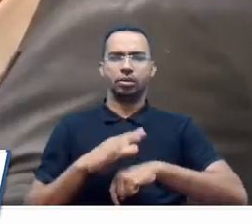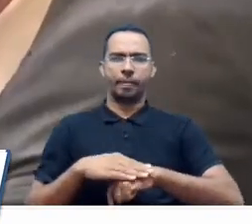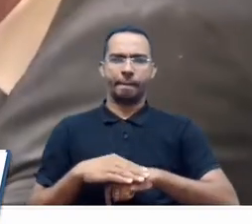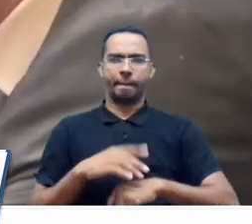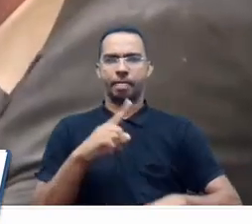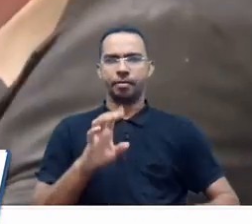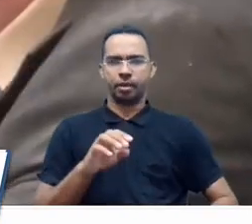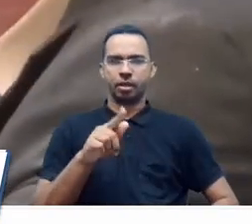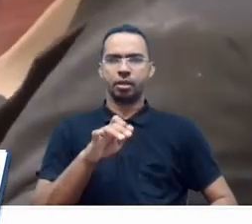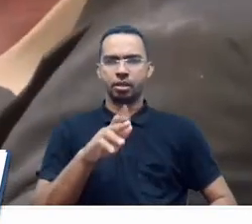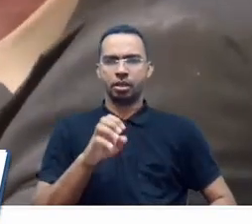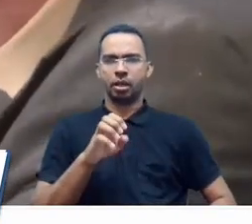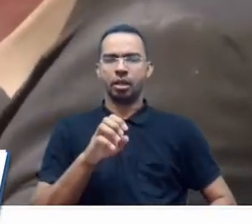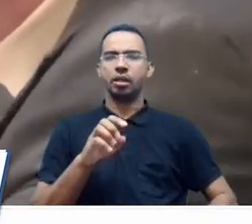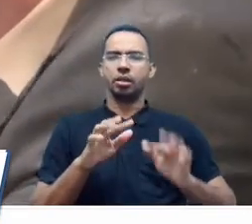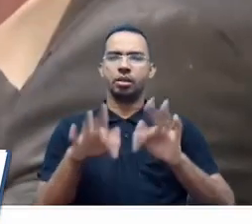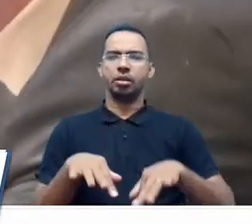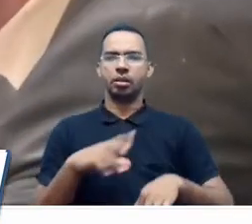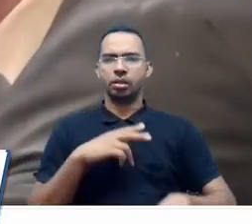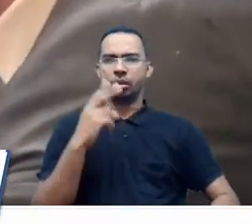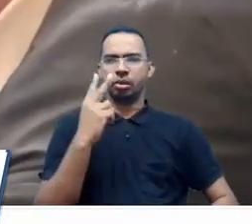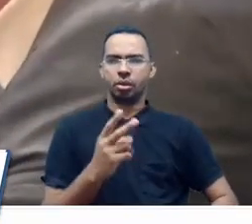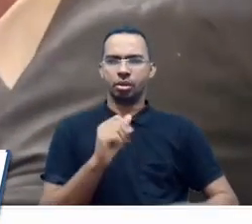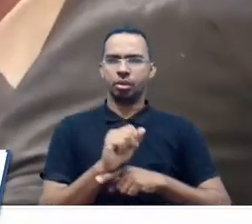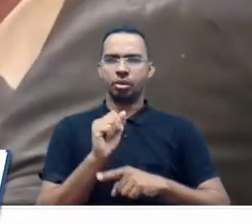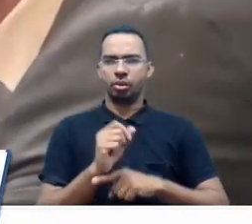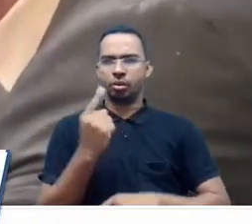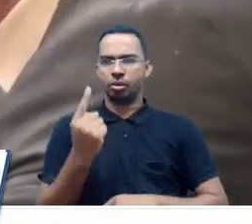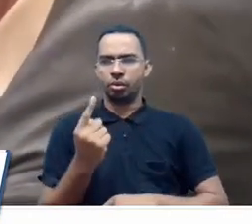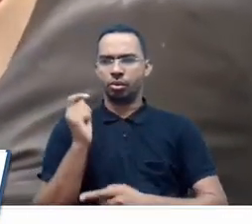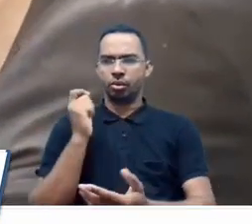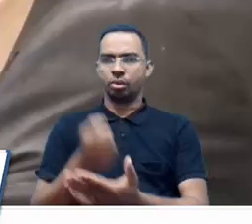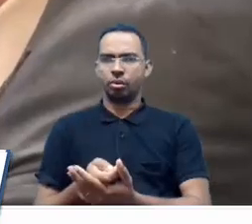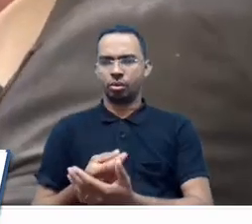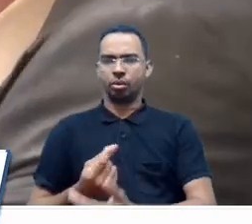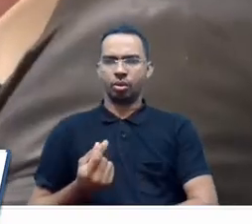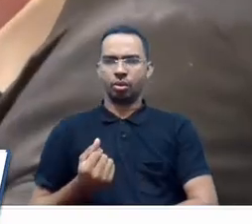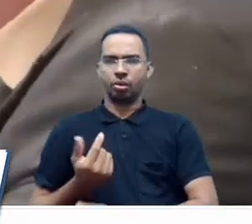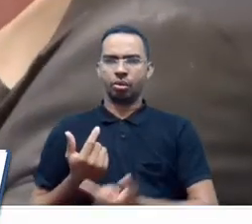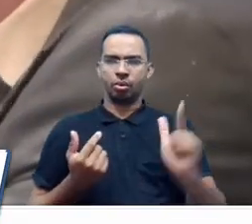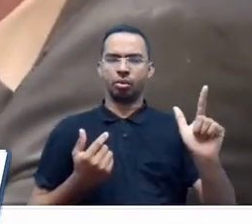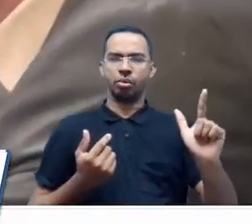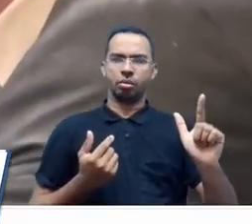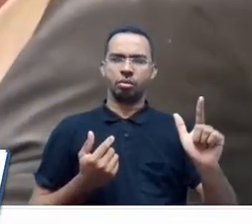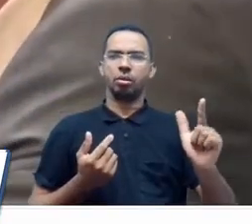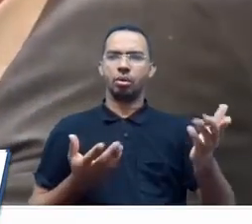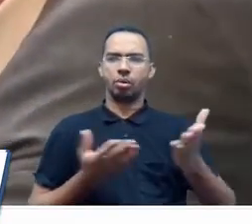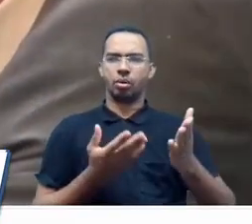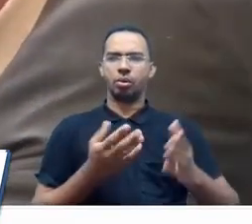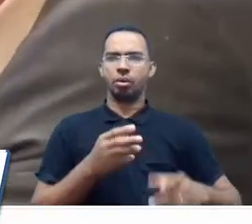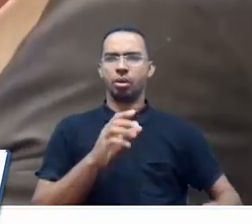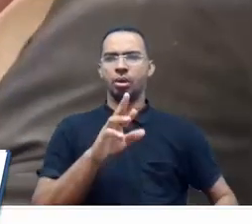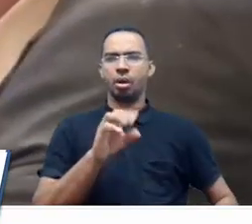E finalizando, eu tive 2 assessores, um eu pagava do meu bolso e o outro, que hoje é o Rosivaldo.